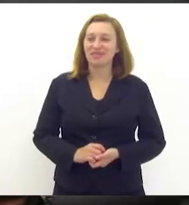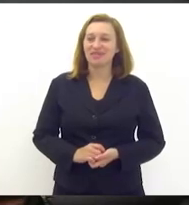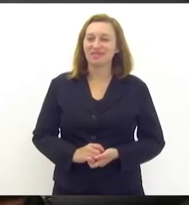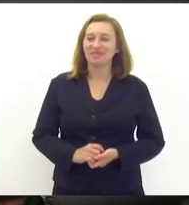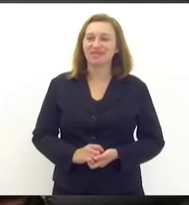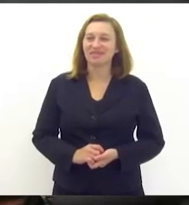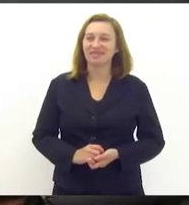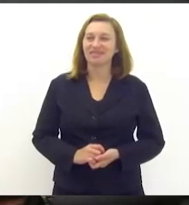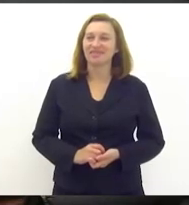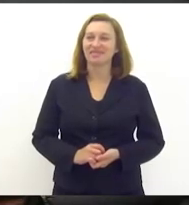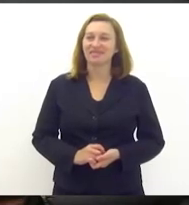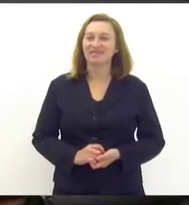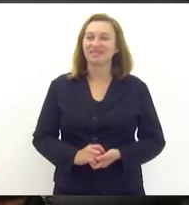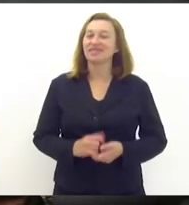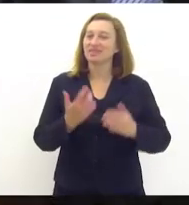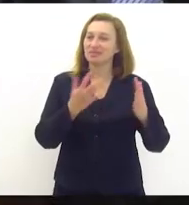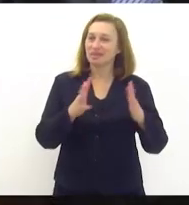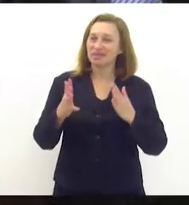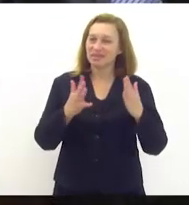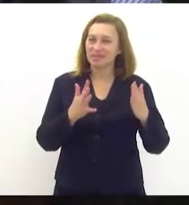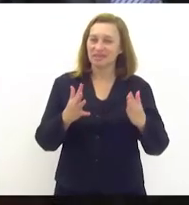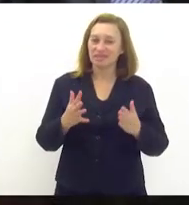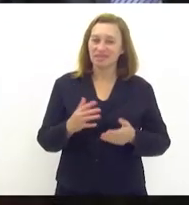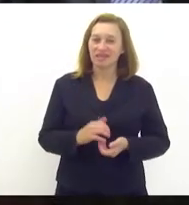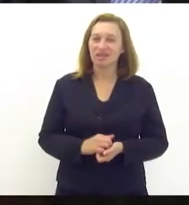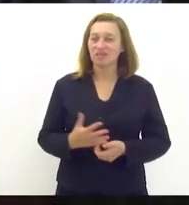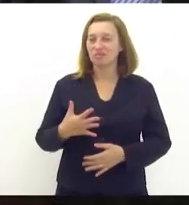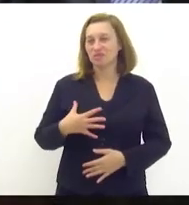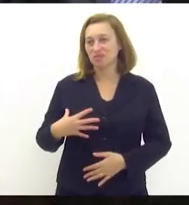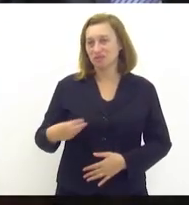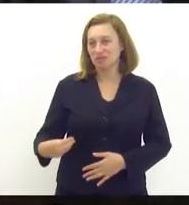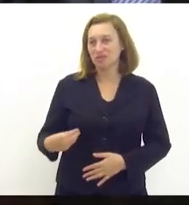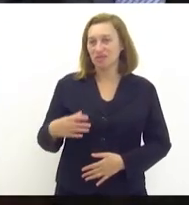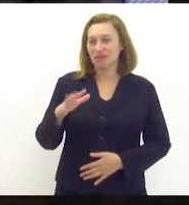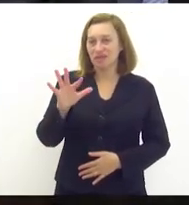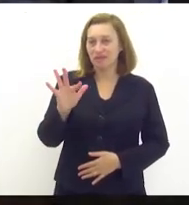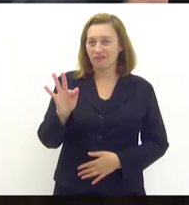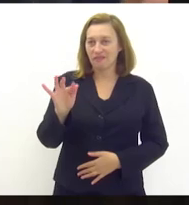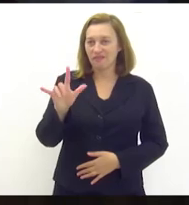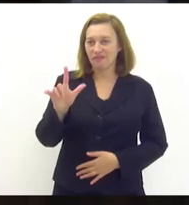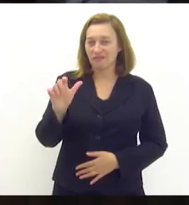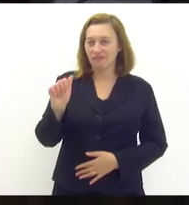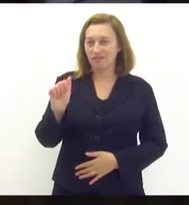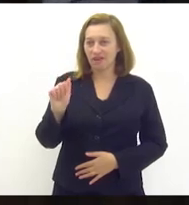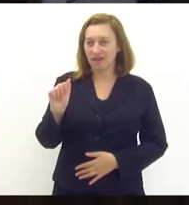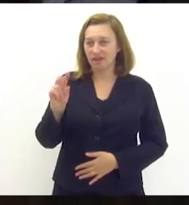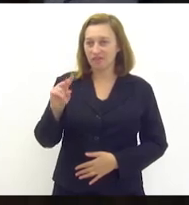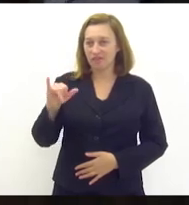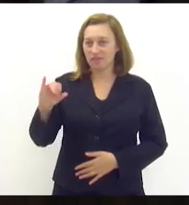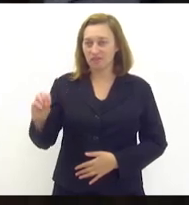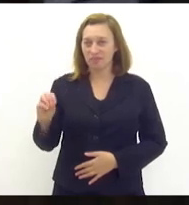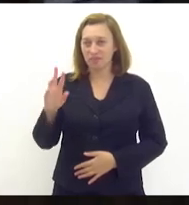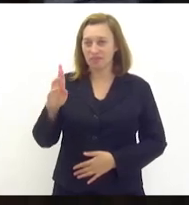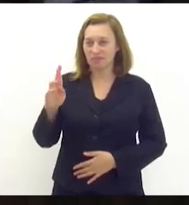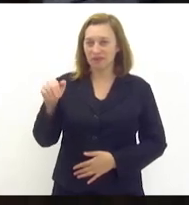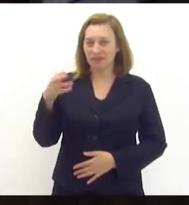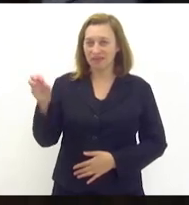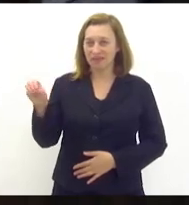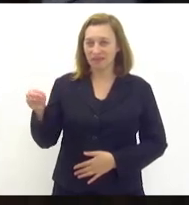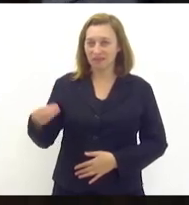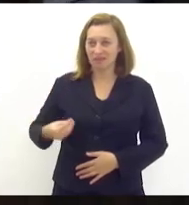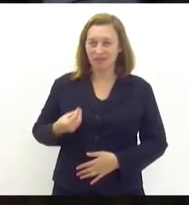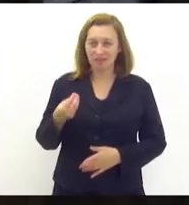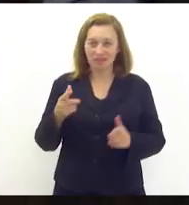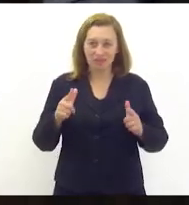quero também parabenizar aqui a presença do meu filho Flávio Flávio brasão tá aqui presente